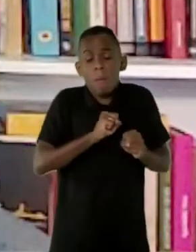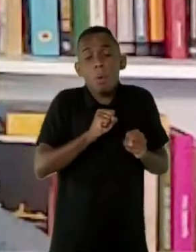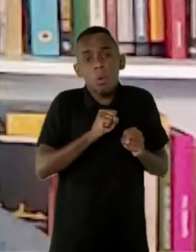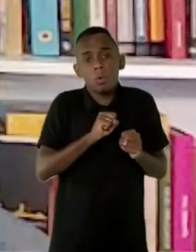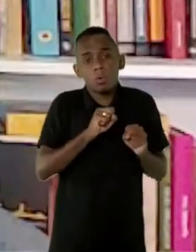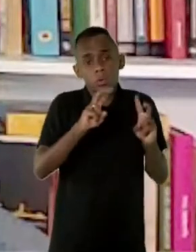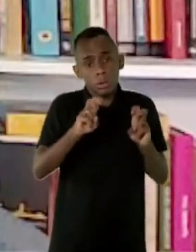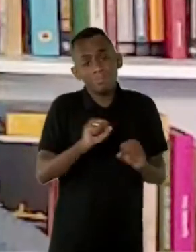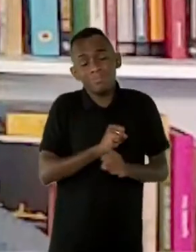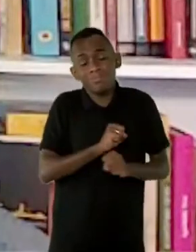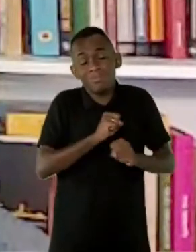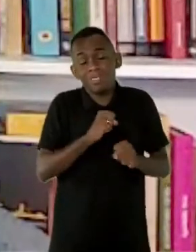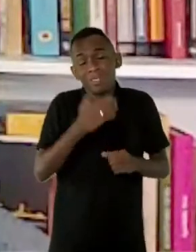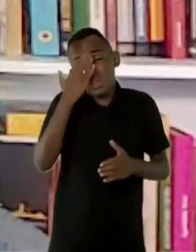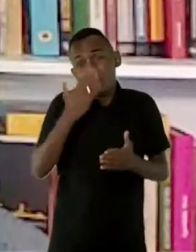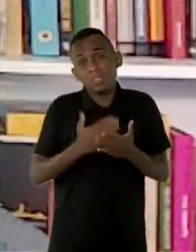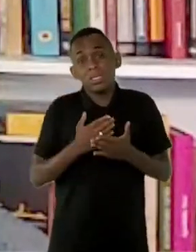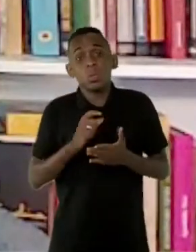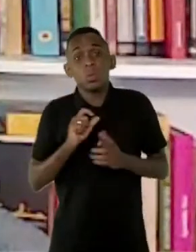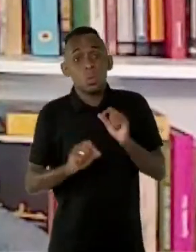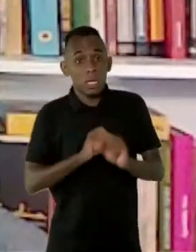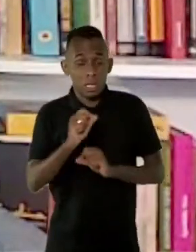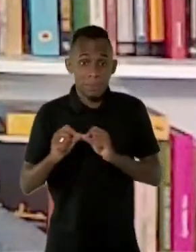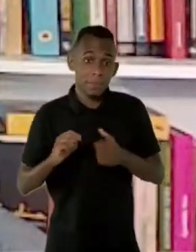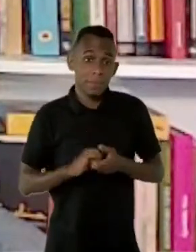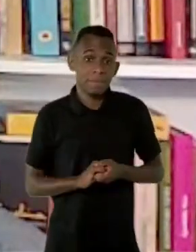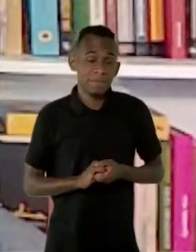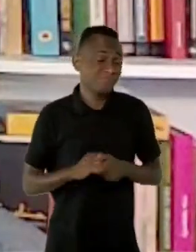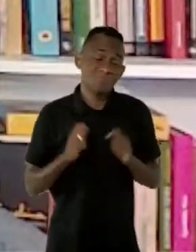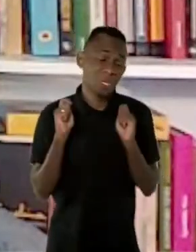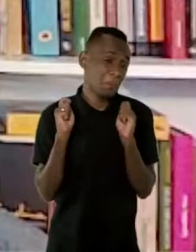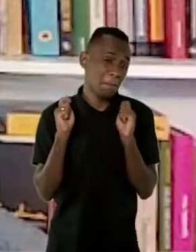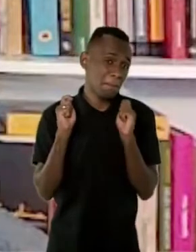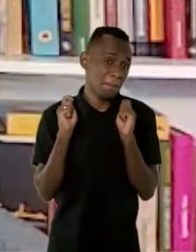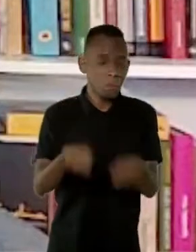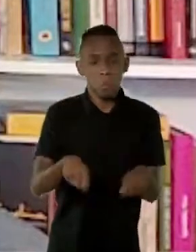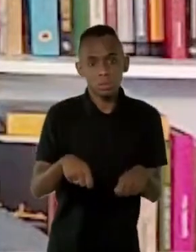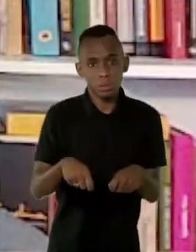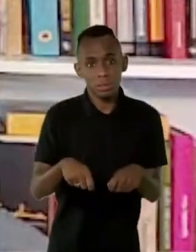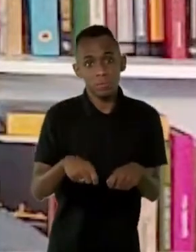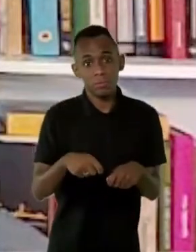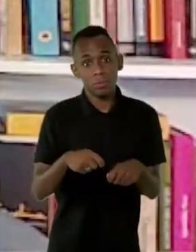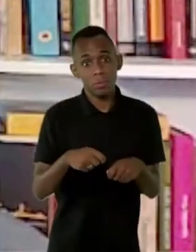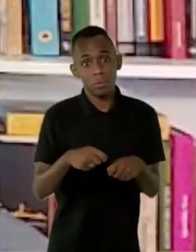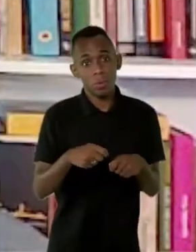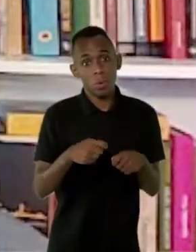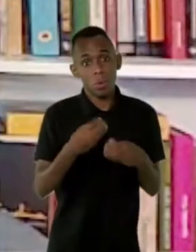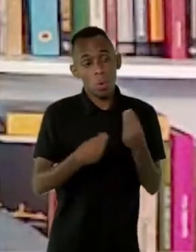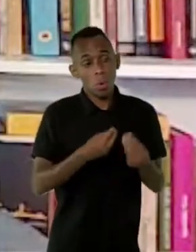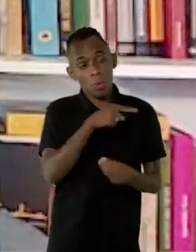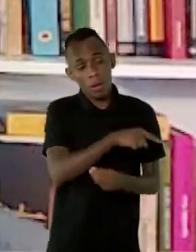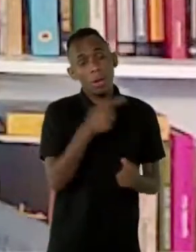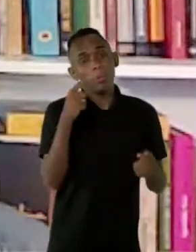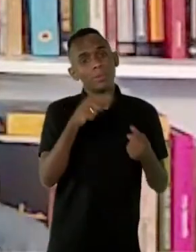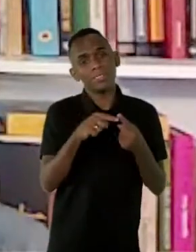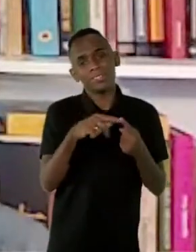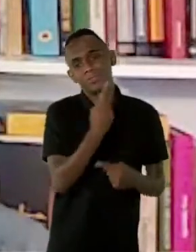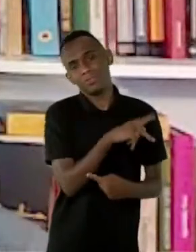que o romance da Carolina não funcionaria como ela imaginaria fosse funcionar.